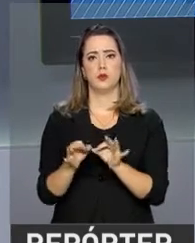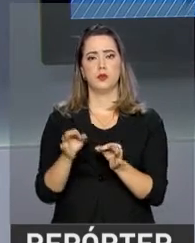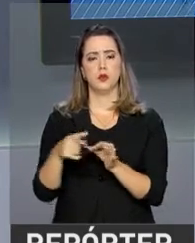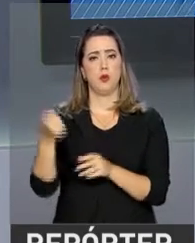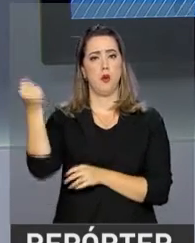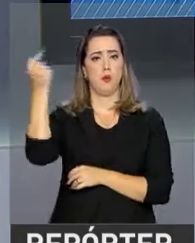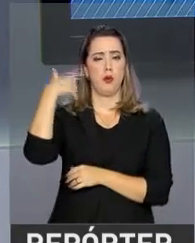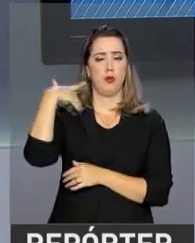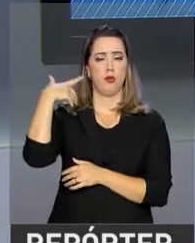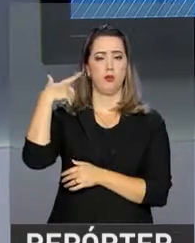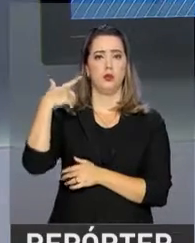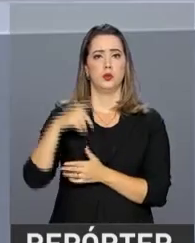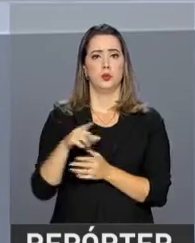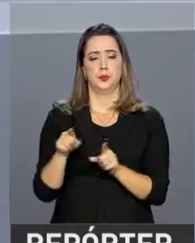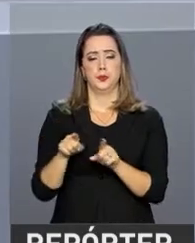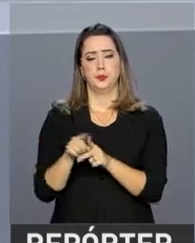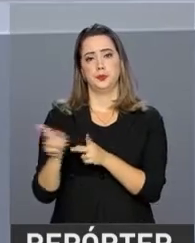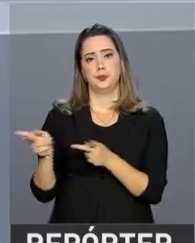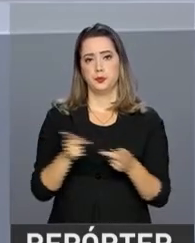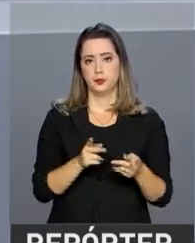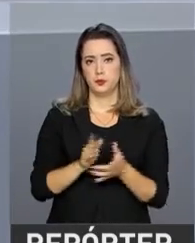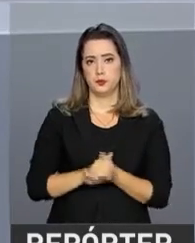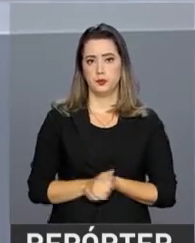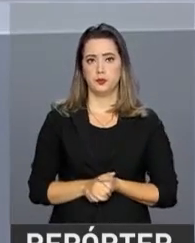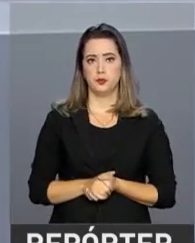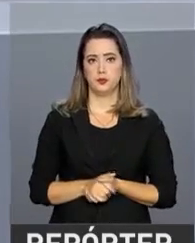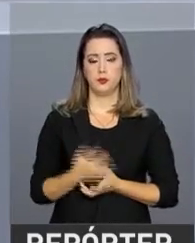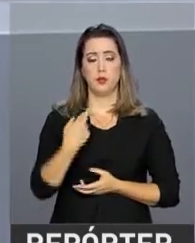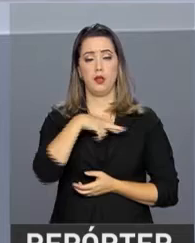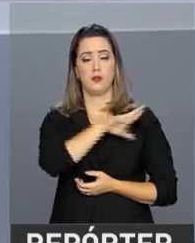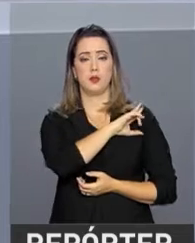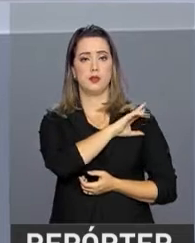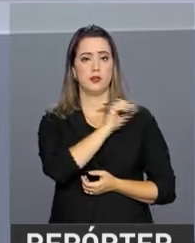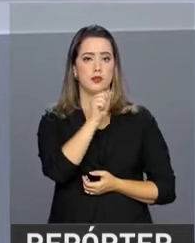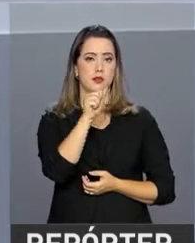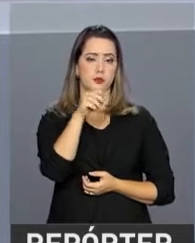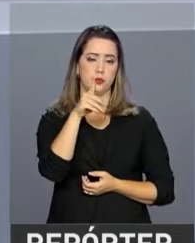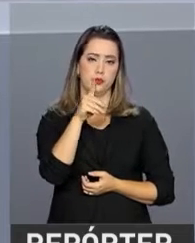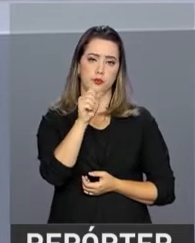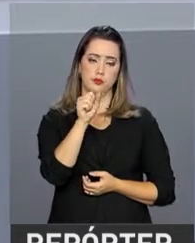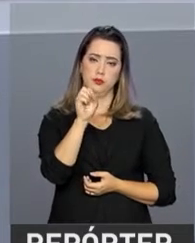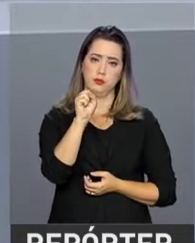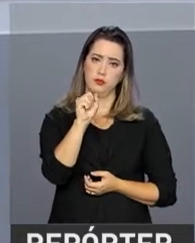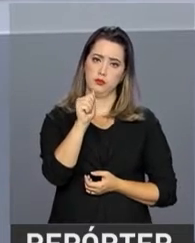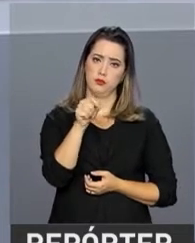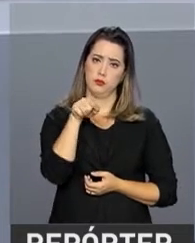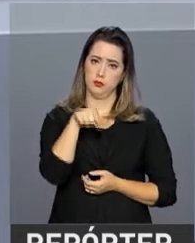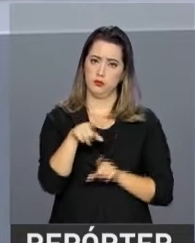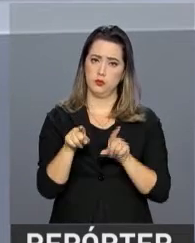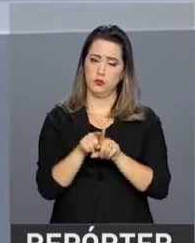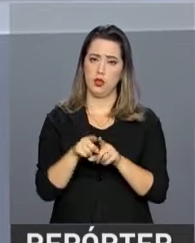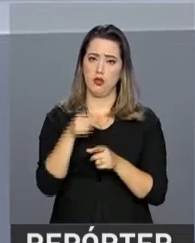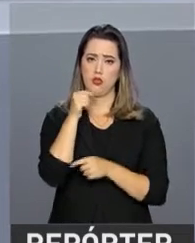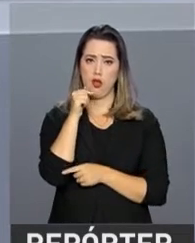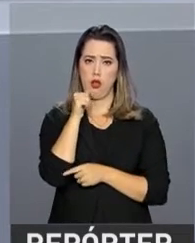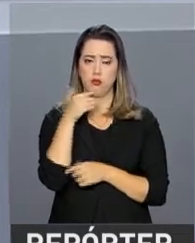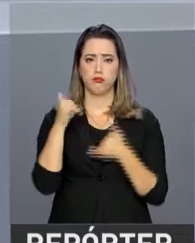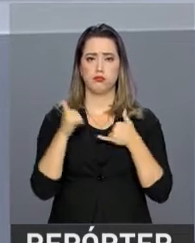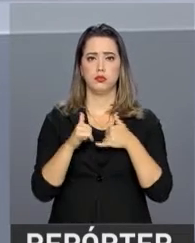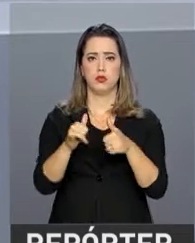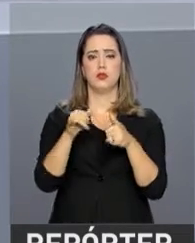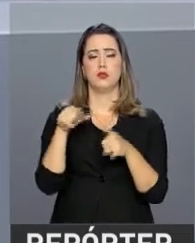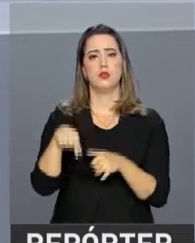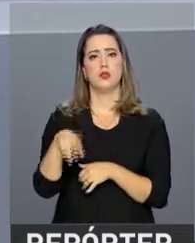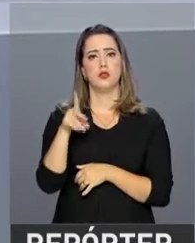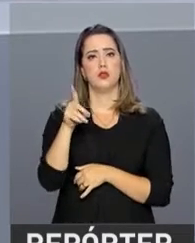sol e visitas. Representantes da ADASA, Agência Reguladora de Águas, Energia e Saneamento Básico,